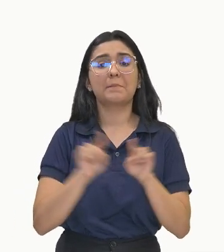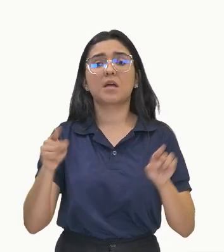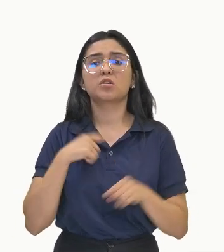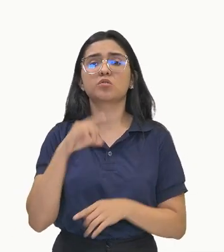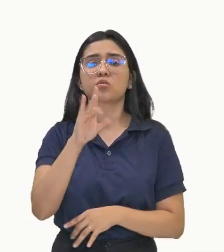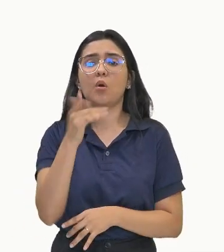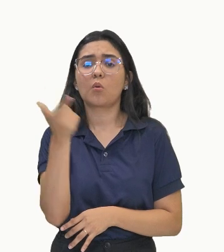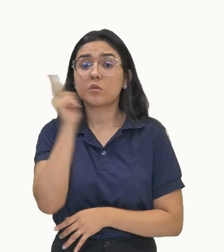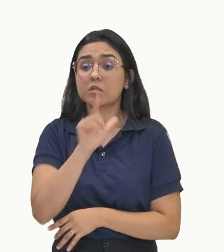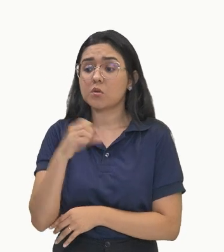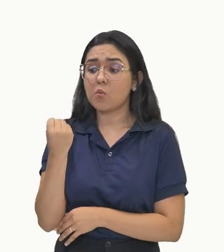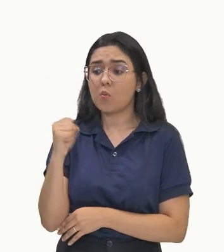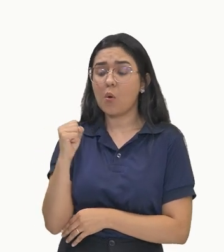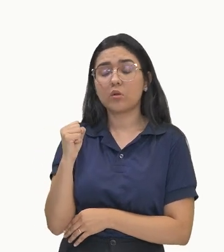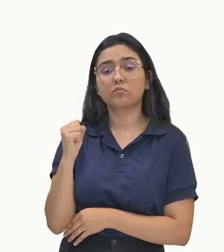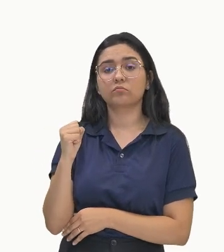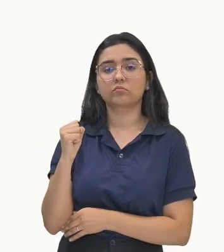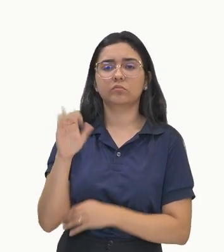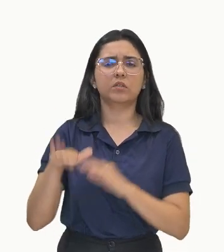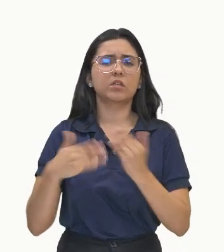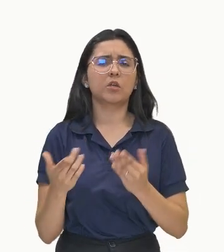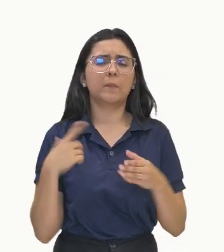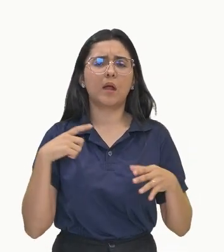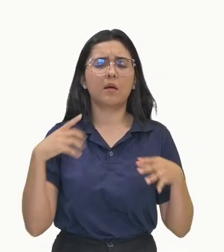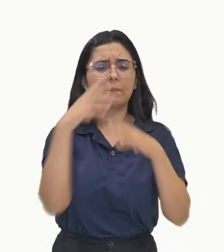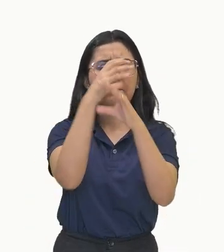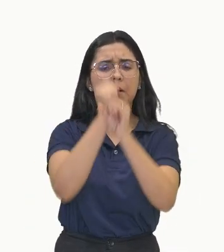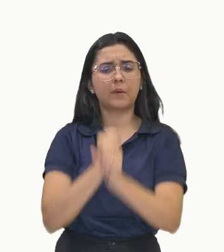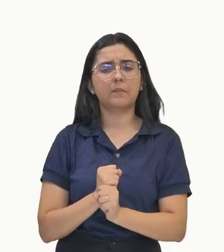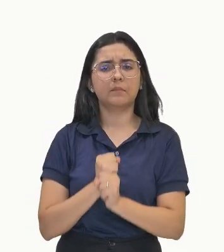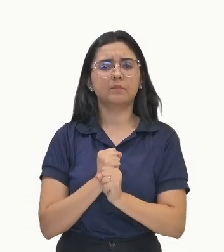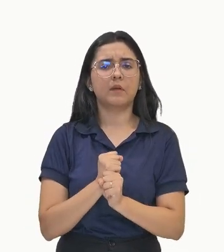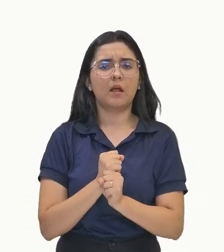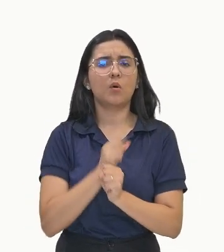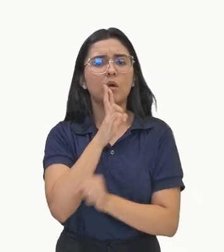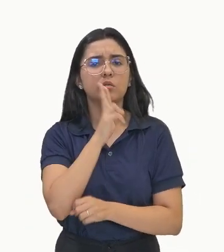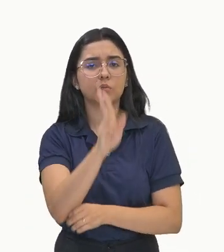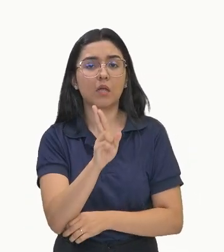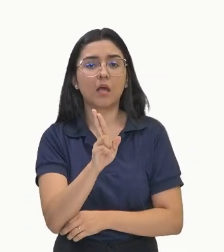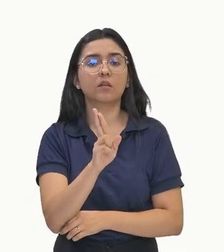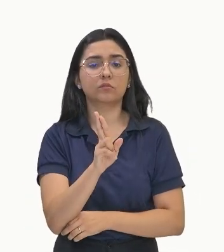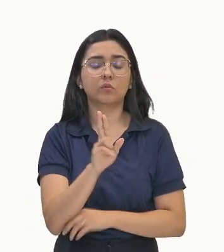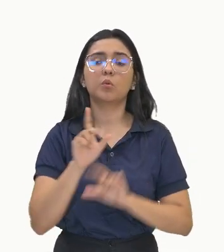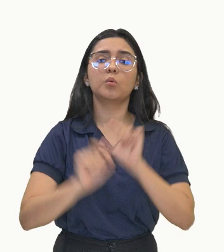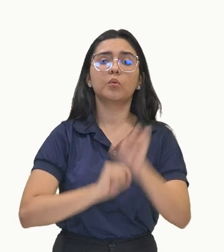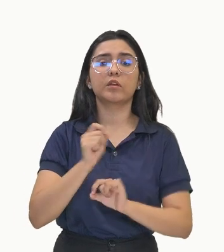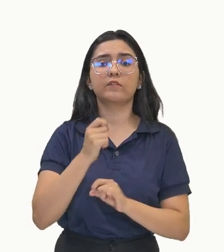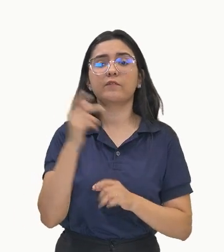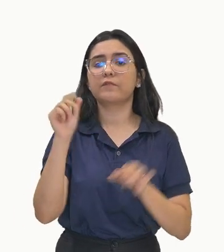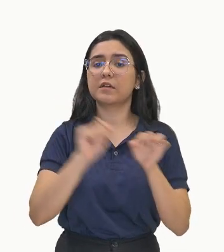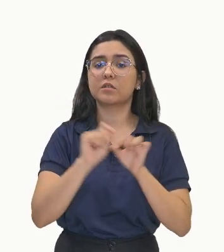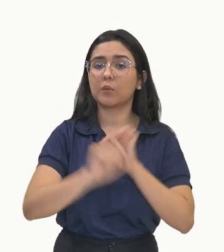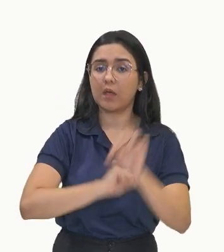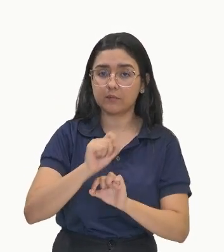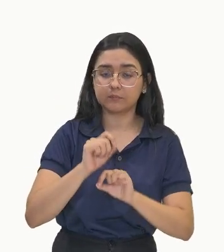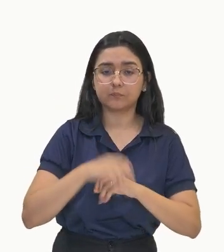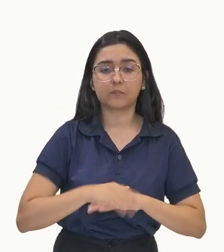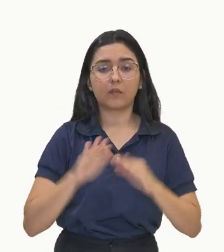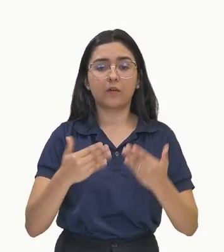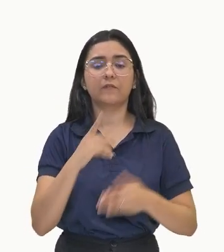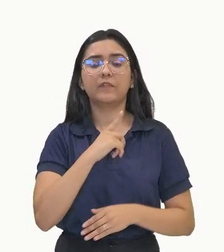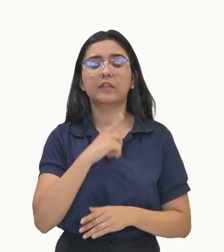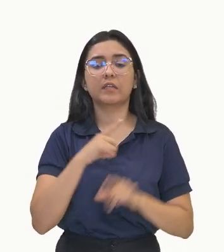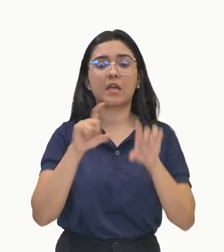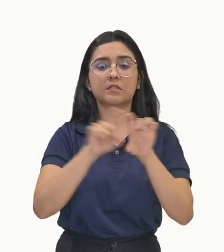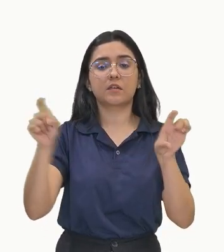8 fatias. E aí, para eu calcular o rendimento, o que eu vou fazer? Eu vou ter